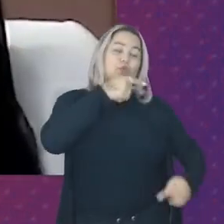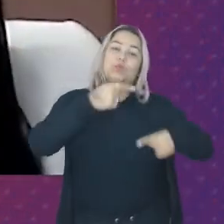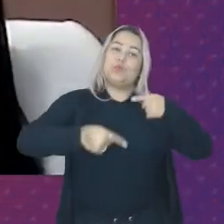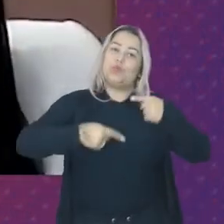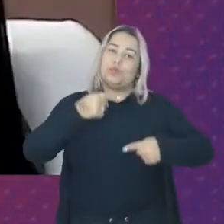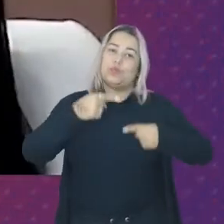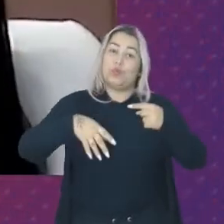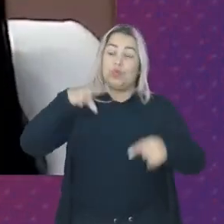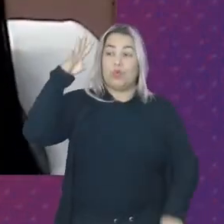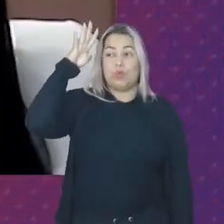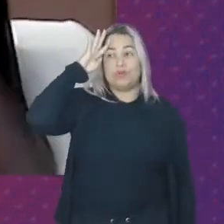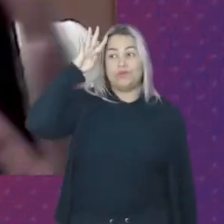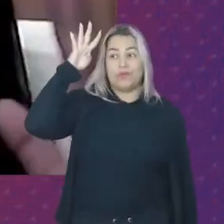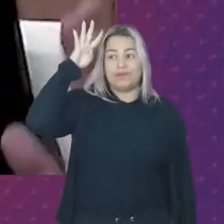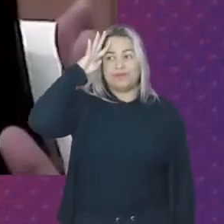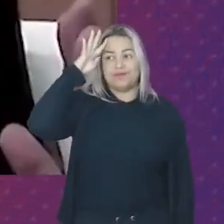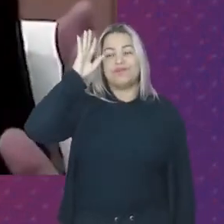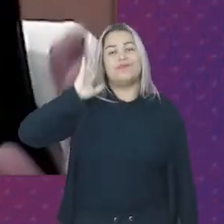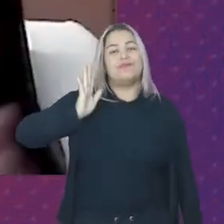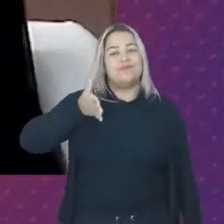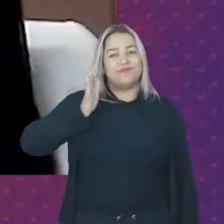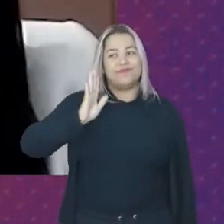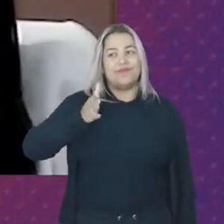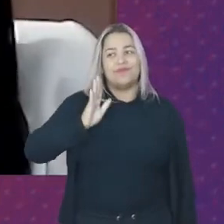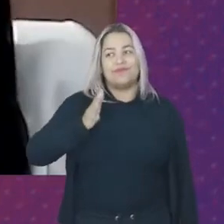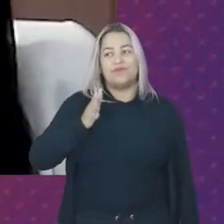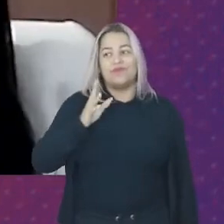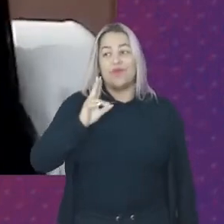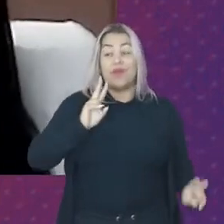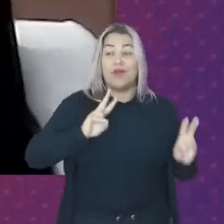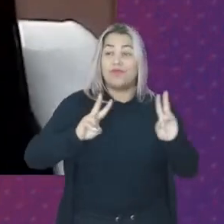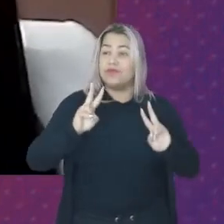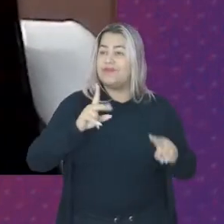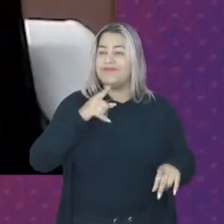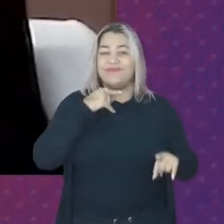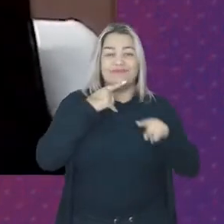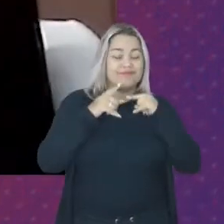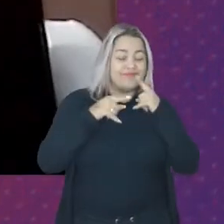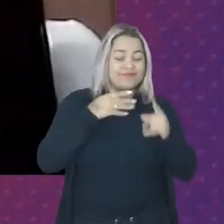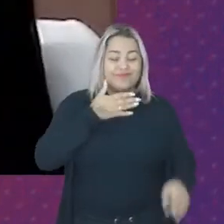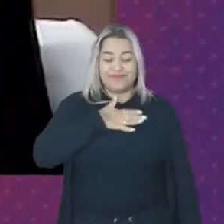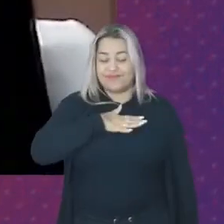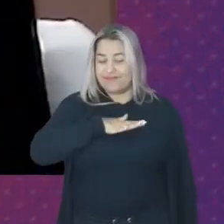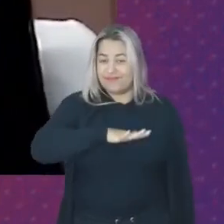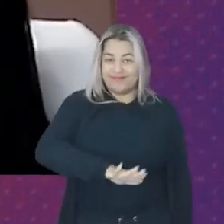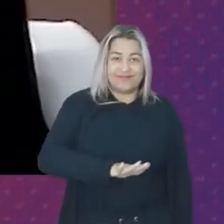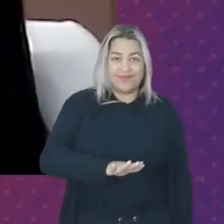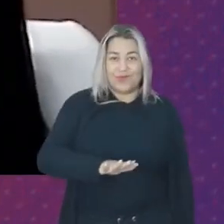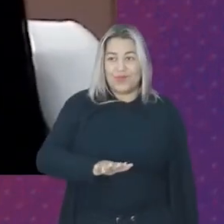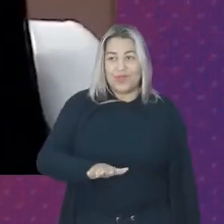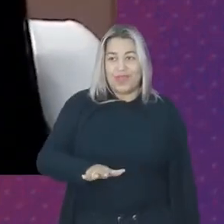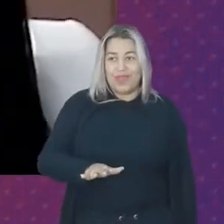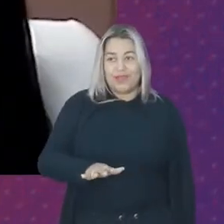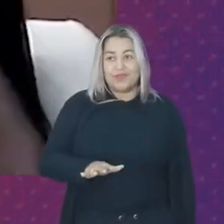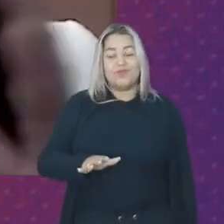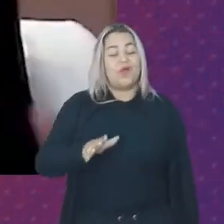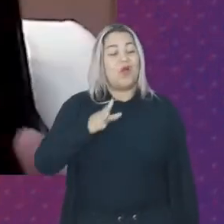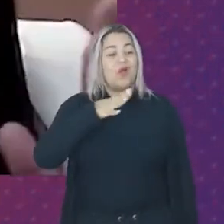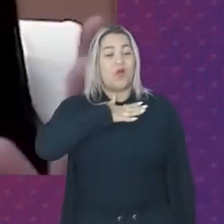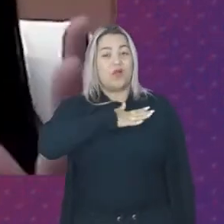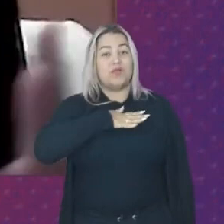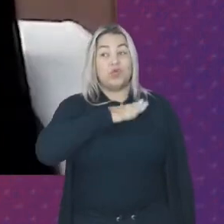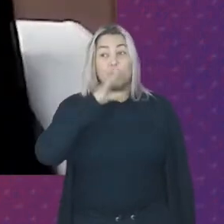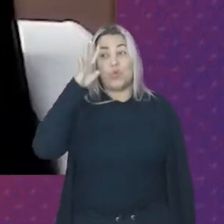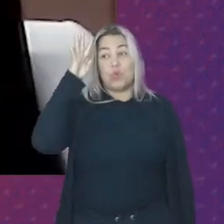político quarta-feira. Você já reparou que ninguém gosta de uma quarta-feira como gosta de uma sexta e